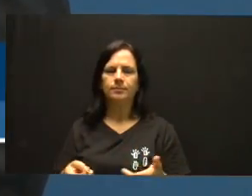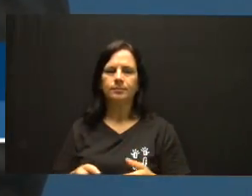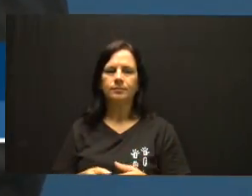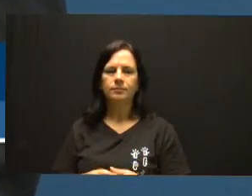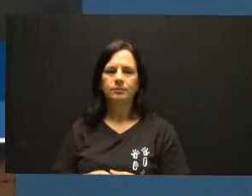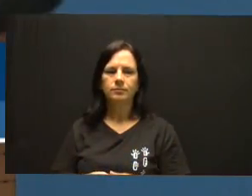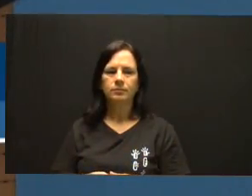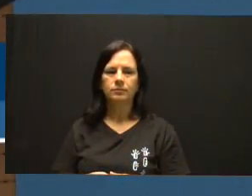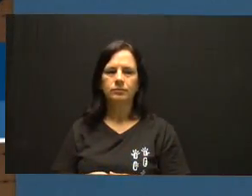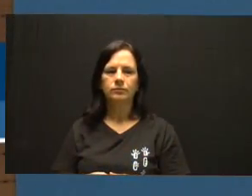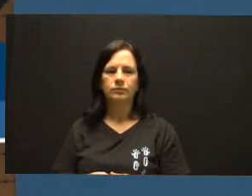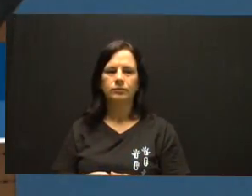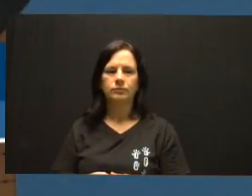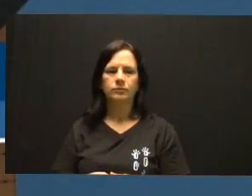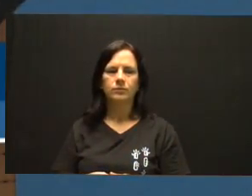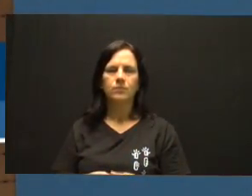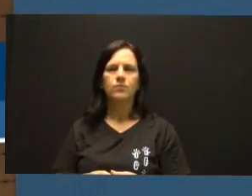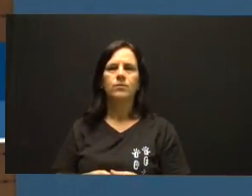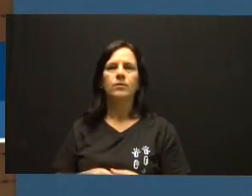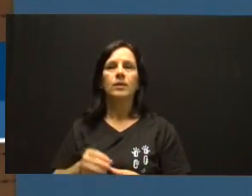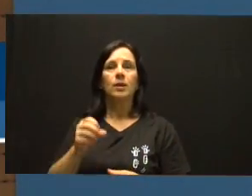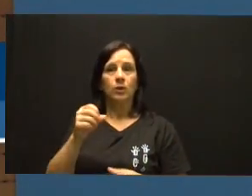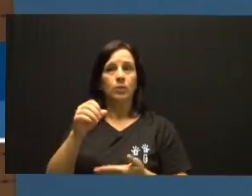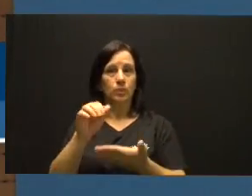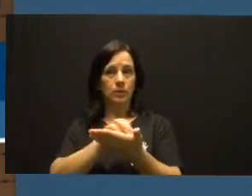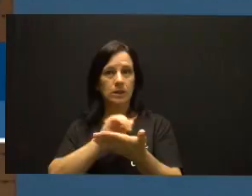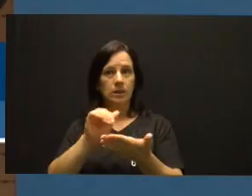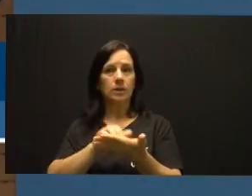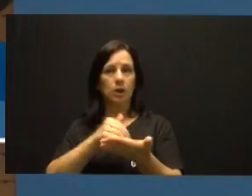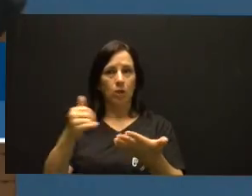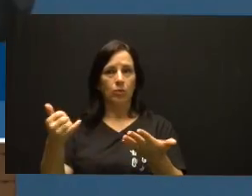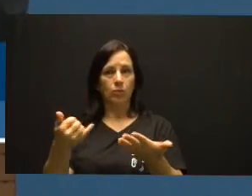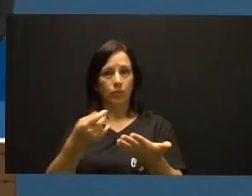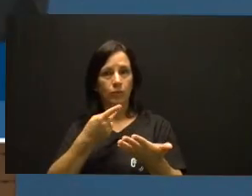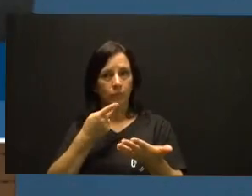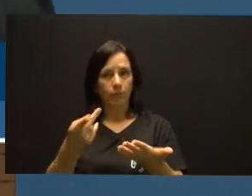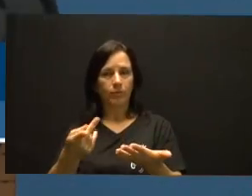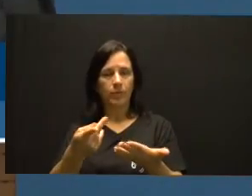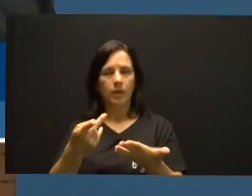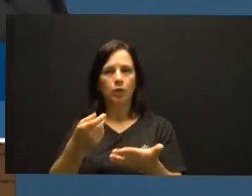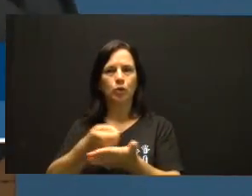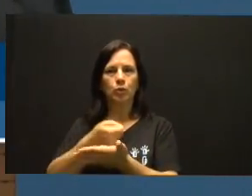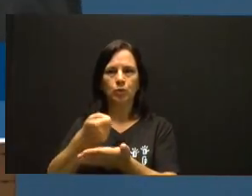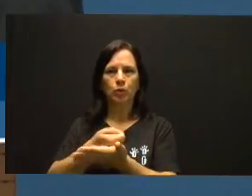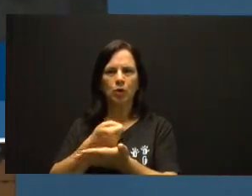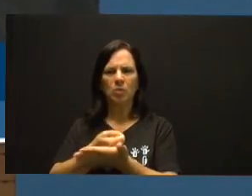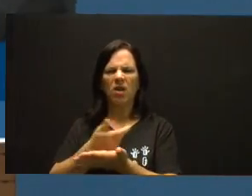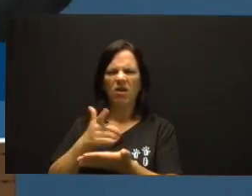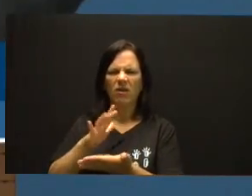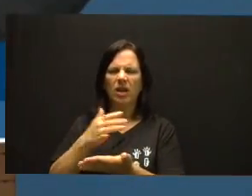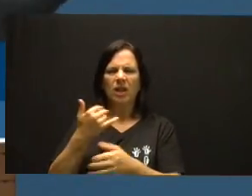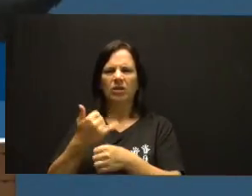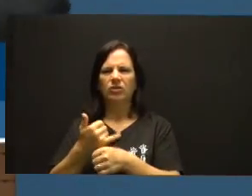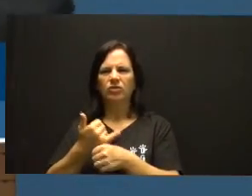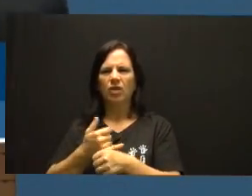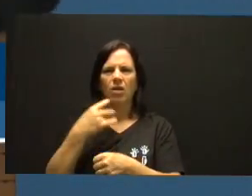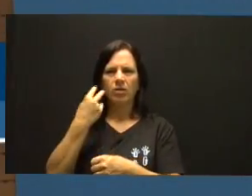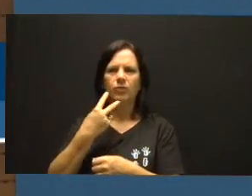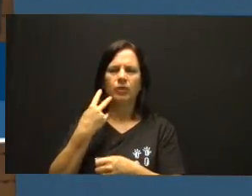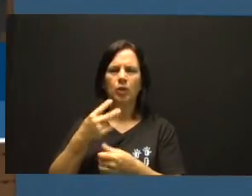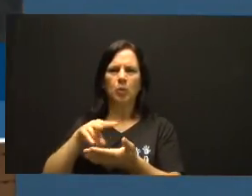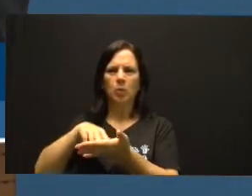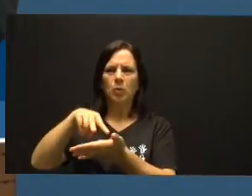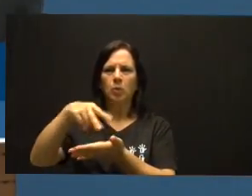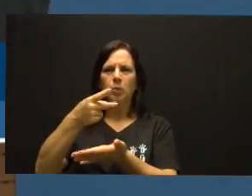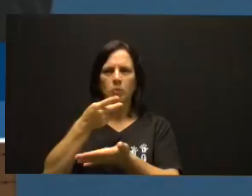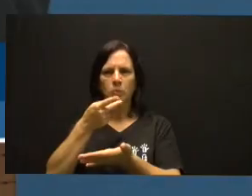vereador, e o secretário, quando eu digo, às vezes, quando a gente cobra, e a gente acaba se tornando chato, né, porque, às vezes, você vem para a tribuna